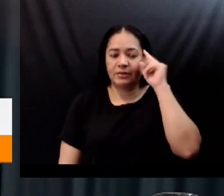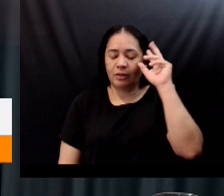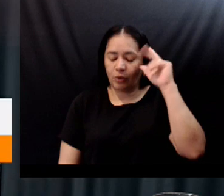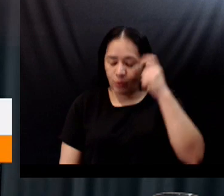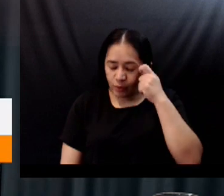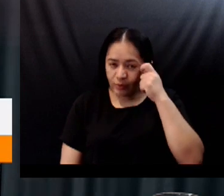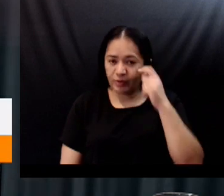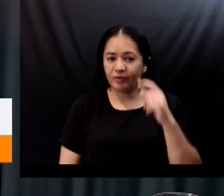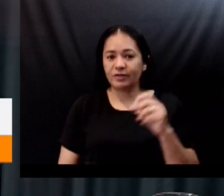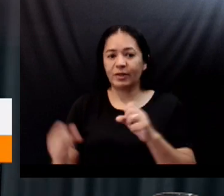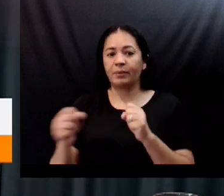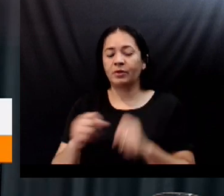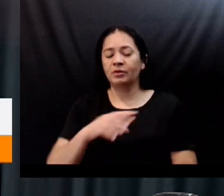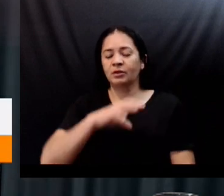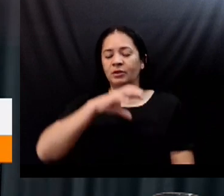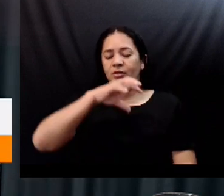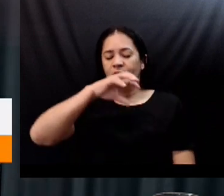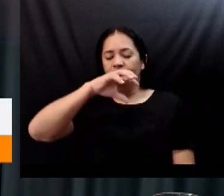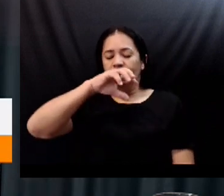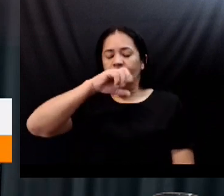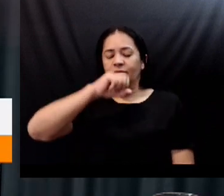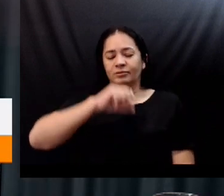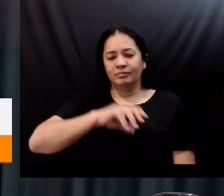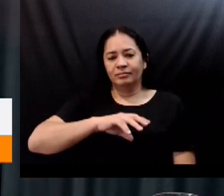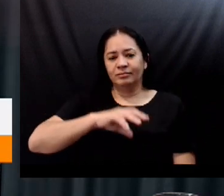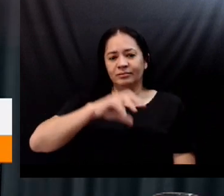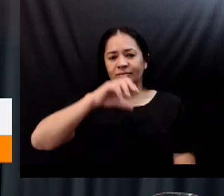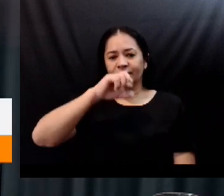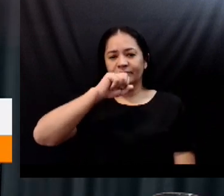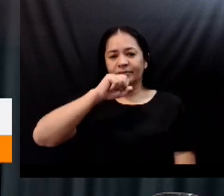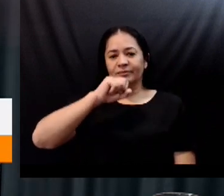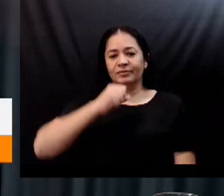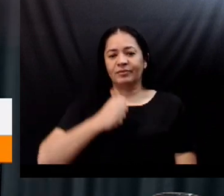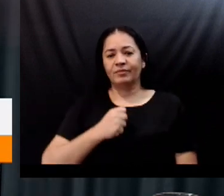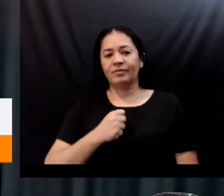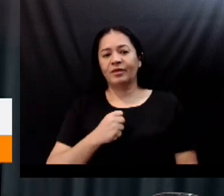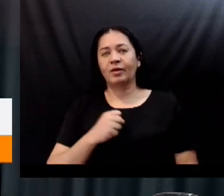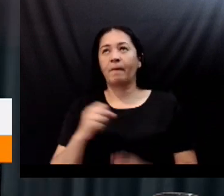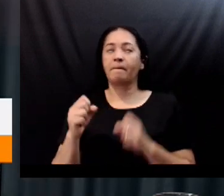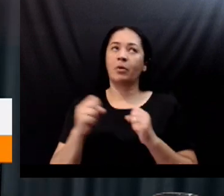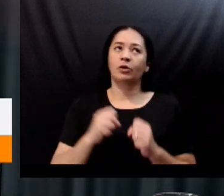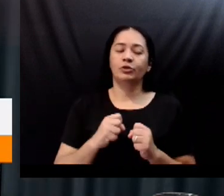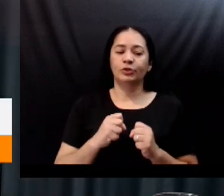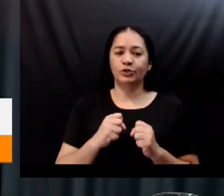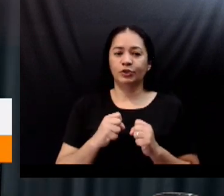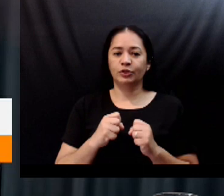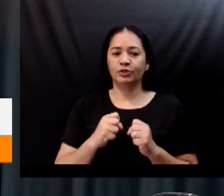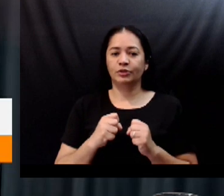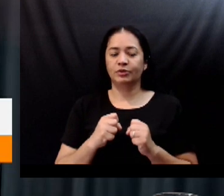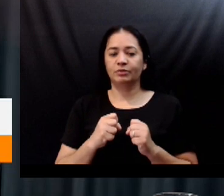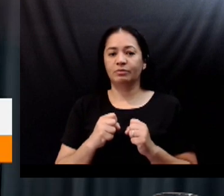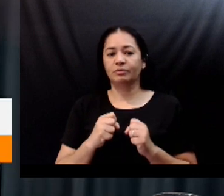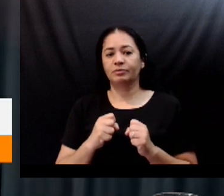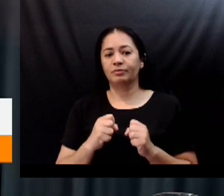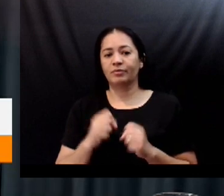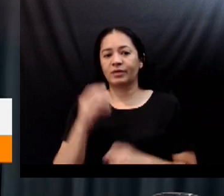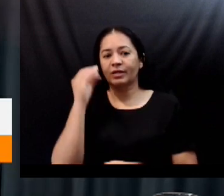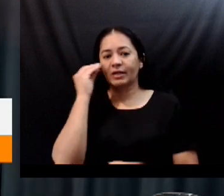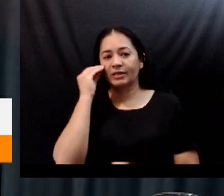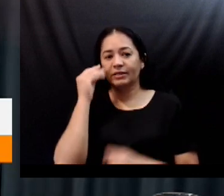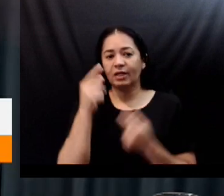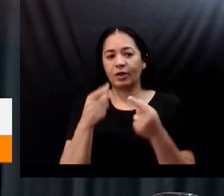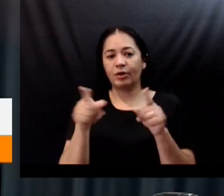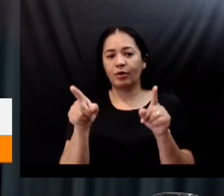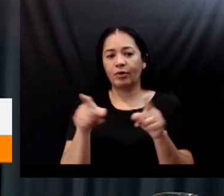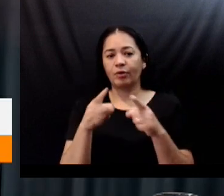fundo algumas vezes. Você pode, não é o ideal, mas você pode tentar colocar uma música que te relaxe um